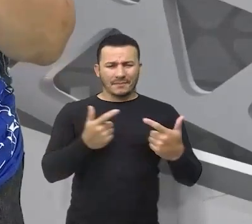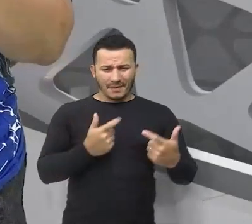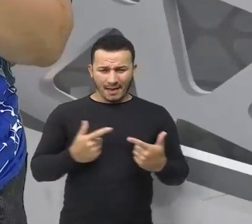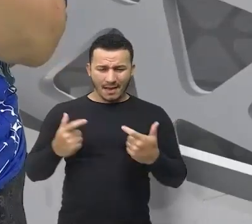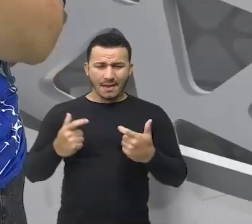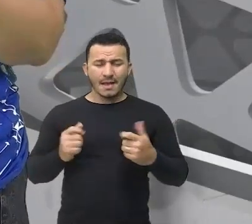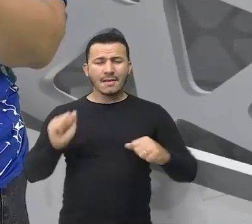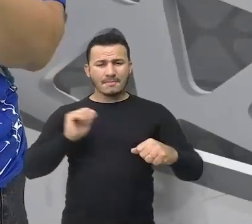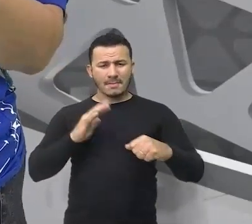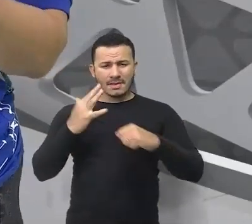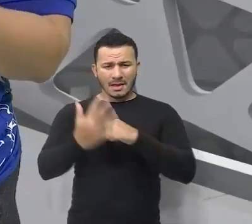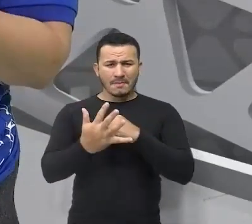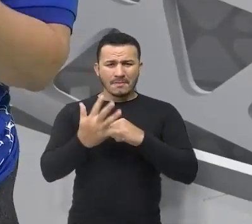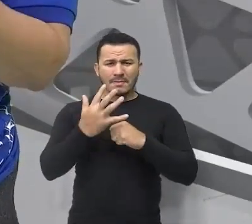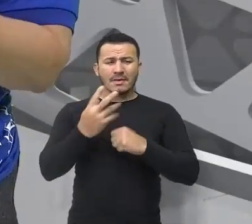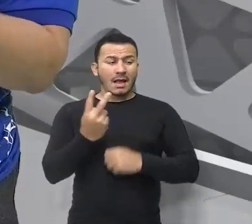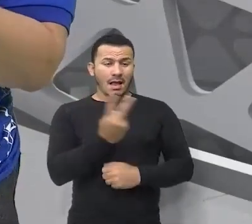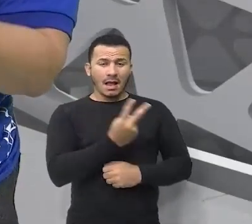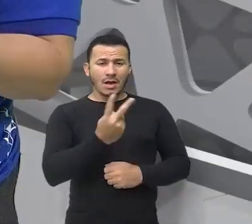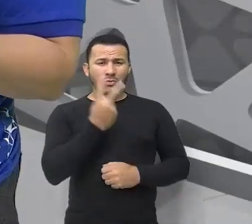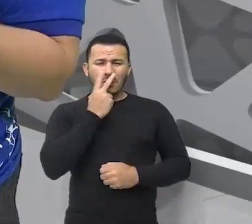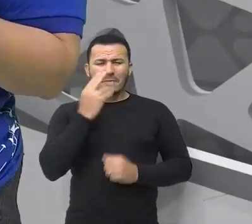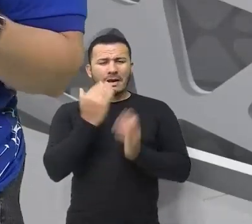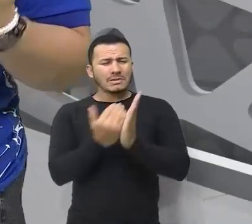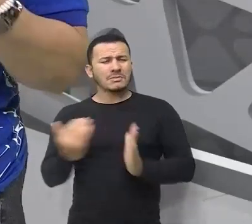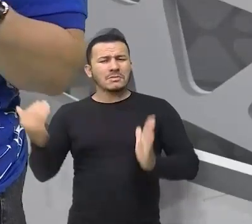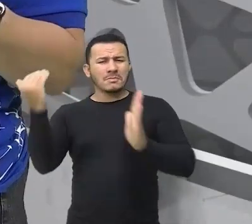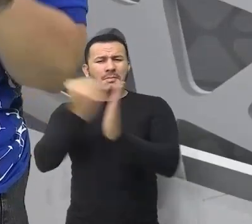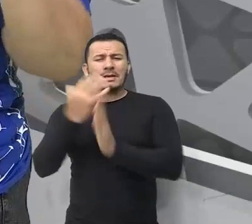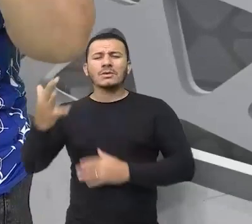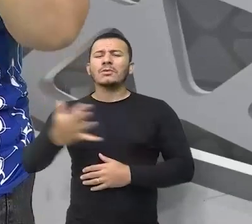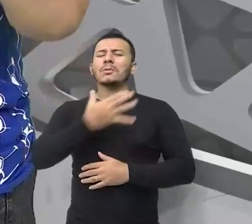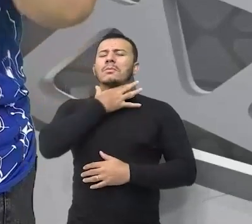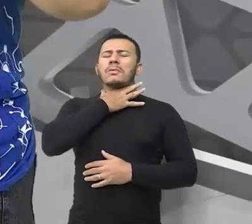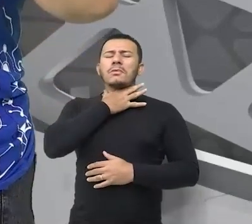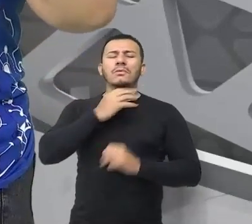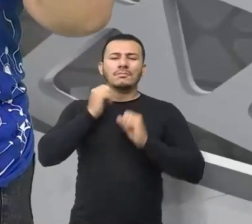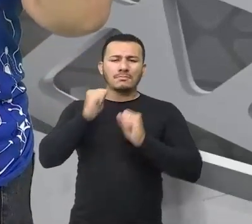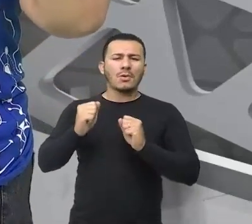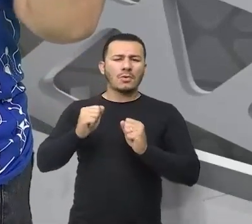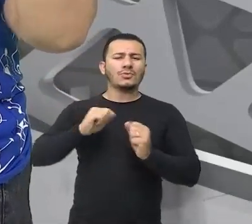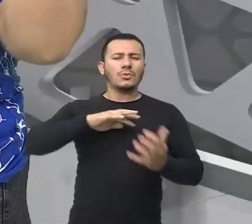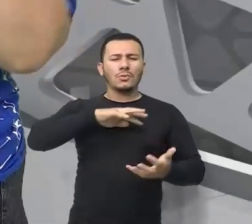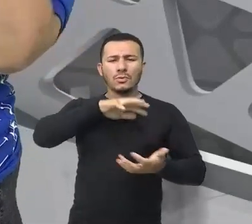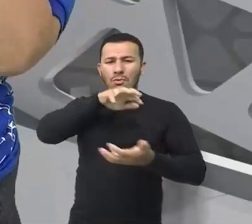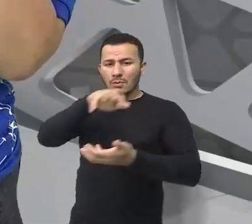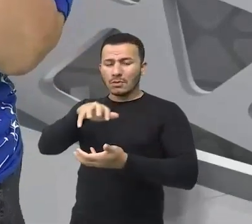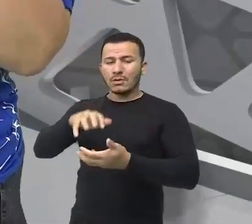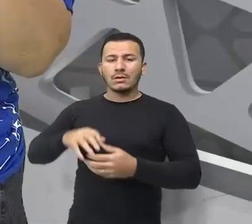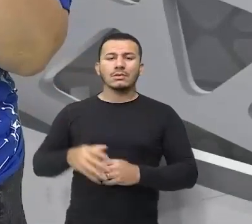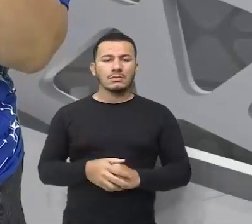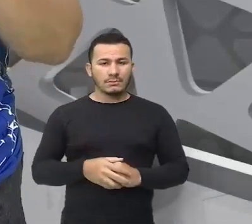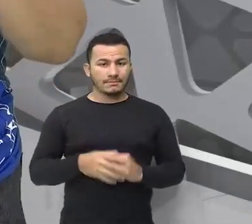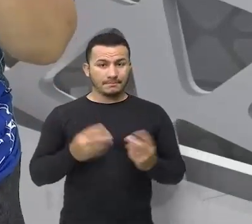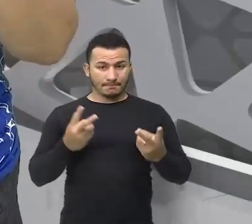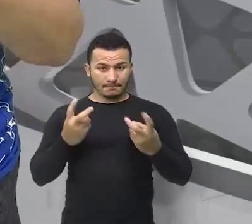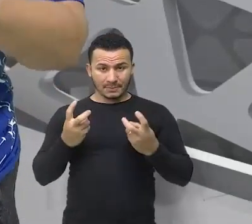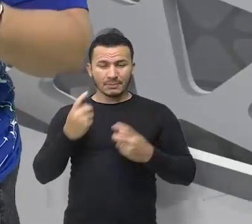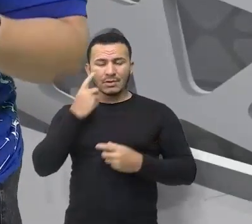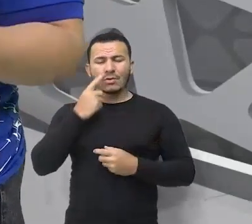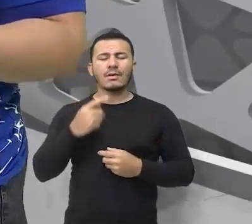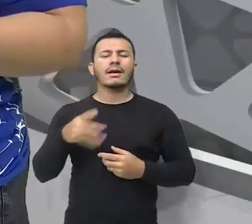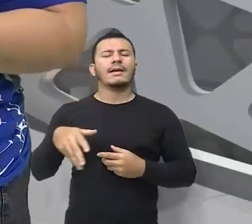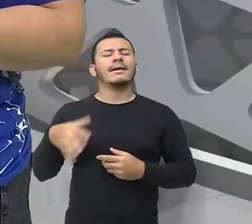pandemia elevam riscos de mais de uma crise econômica global. Então, a gente tem uma informação contextual aí, né, de